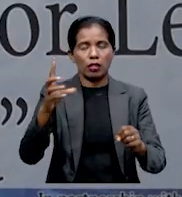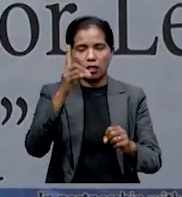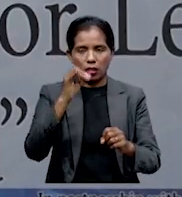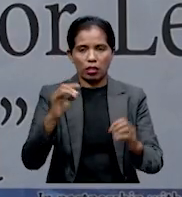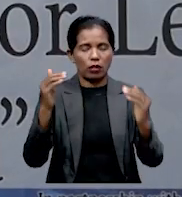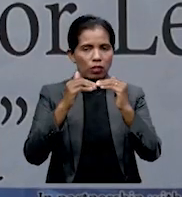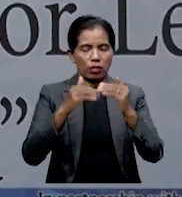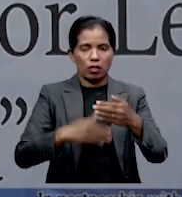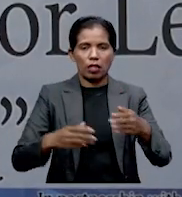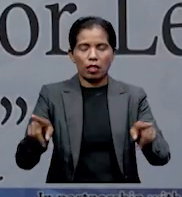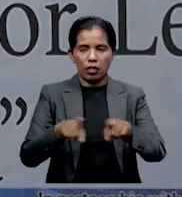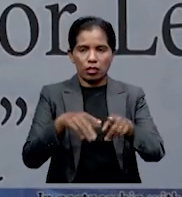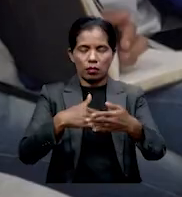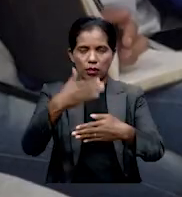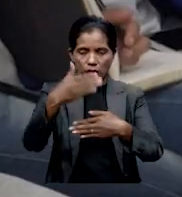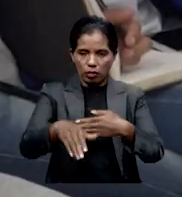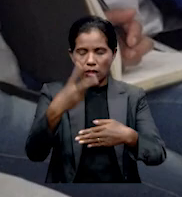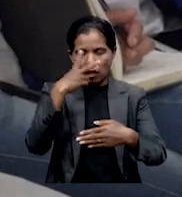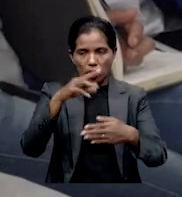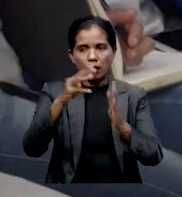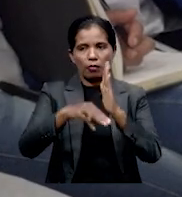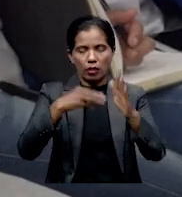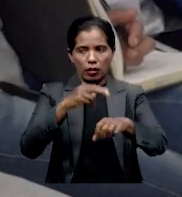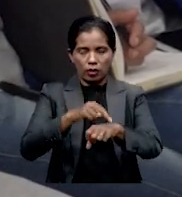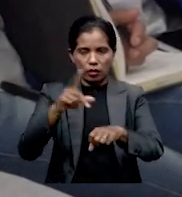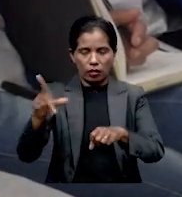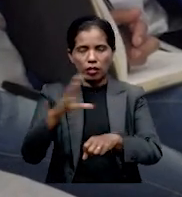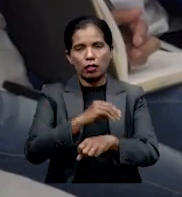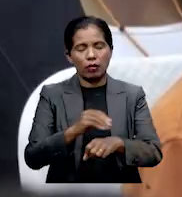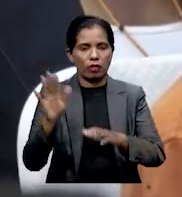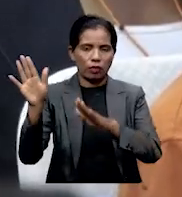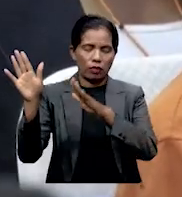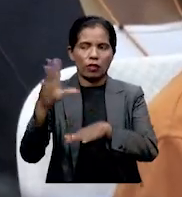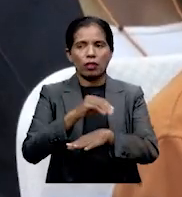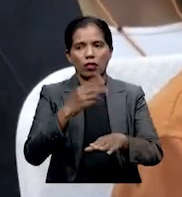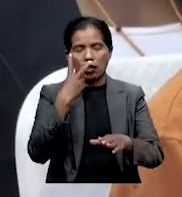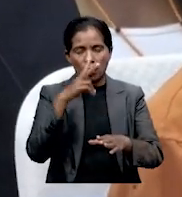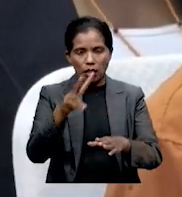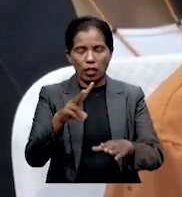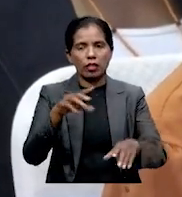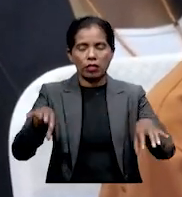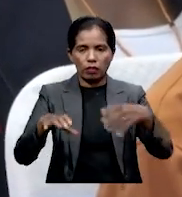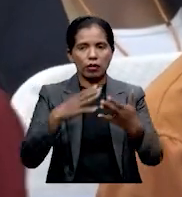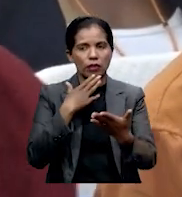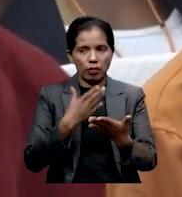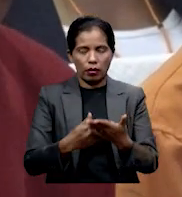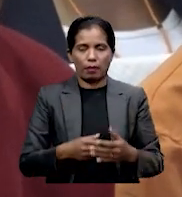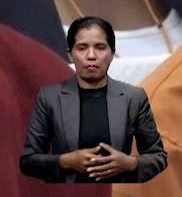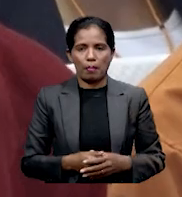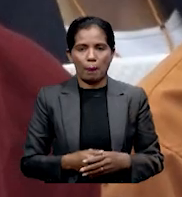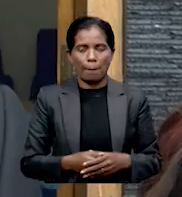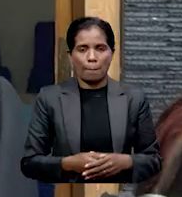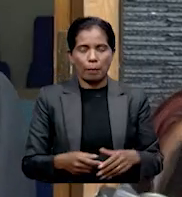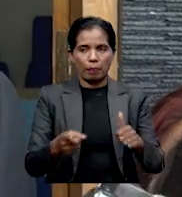dar espaço ida, onde há aspecto média e a nível nacional no regional, onde melhora a qualidade de serviço. Primeiro,